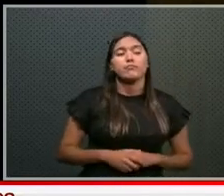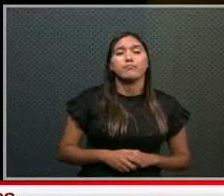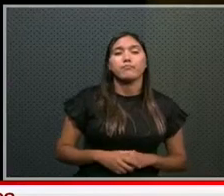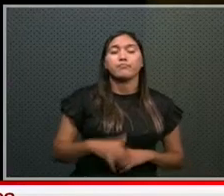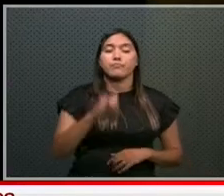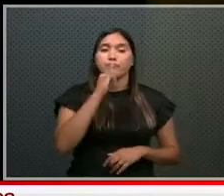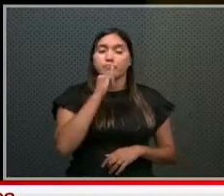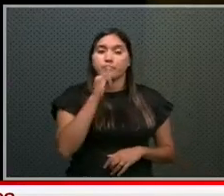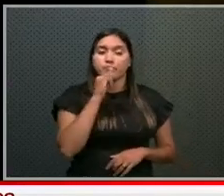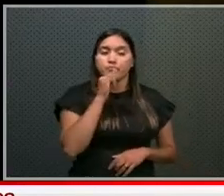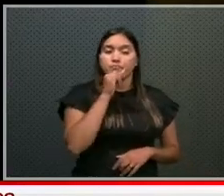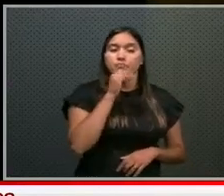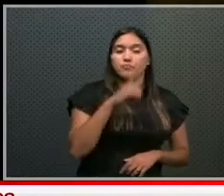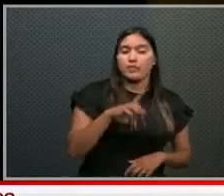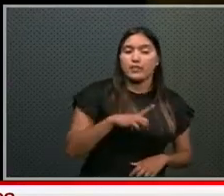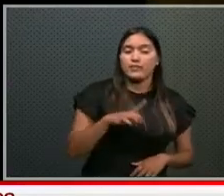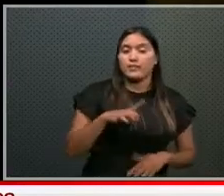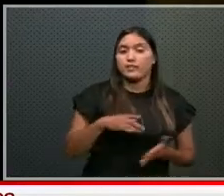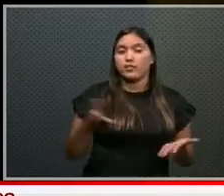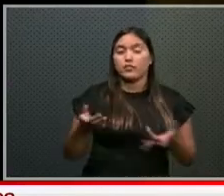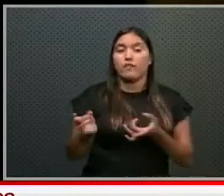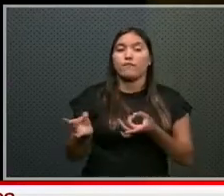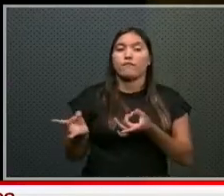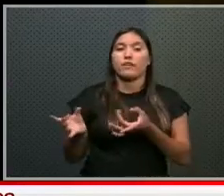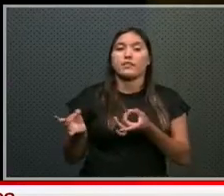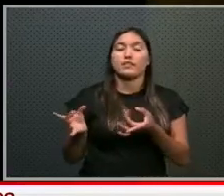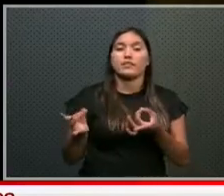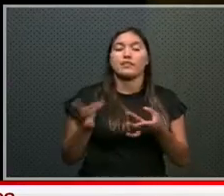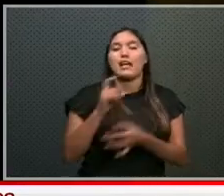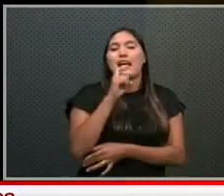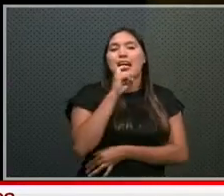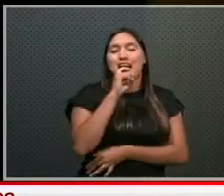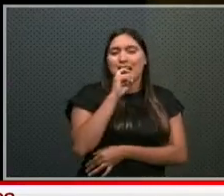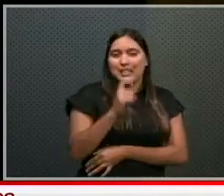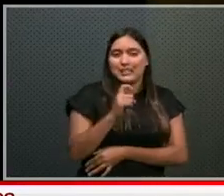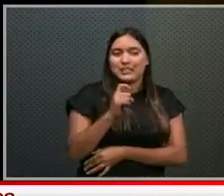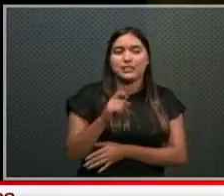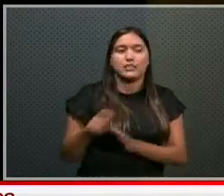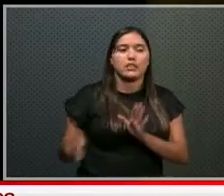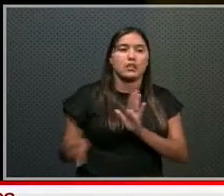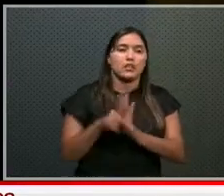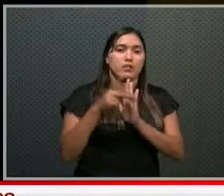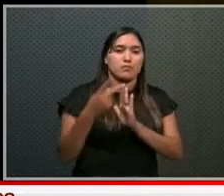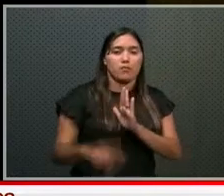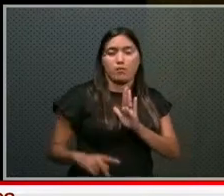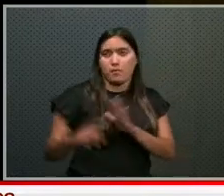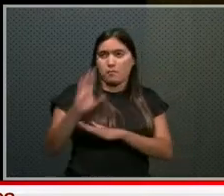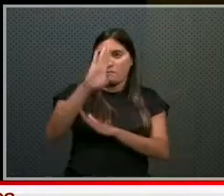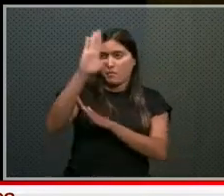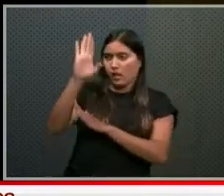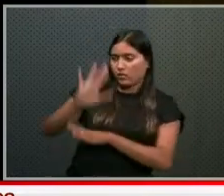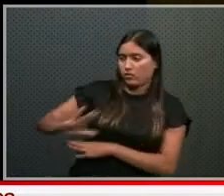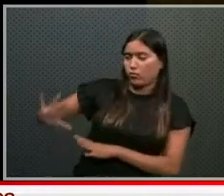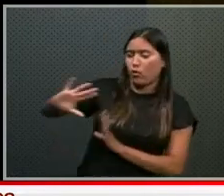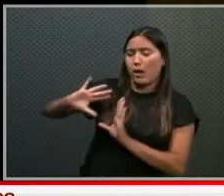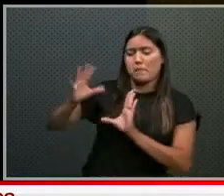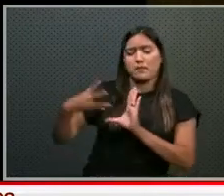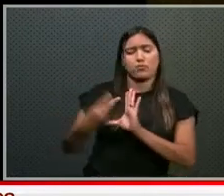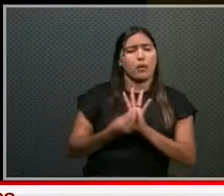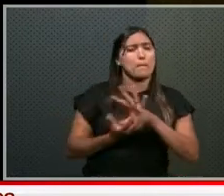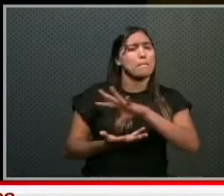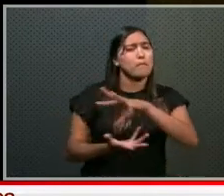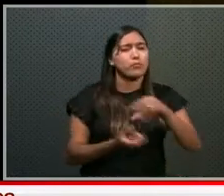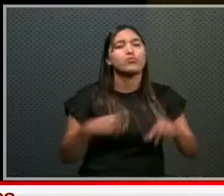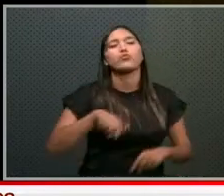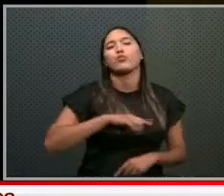a um exemplo nós temos um grande mercado de castanha do Pará ou do Brasil da Amazônia no mundo inteiro nós